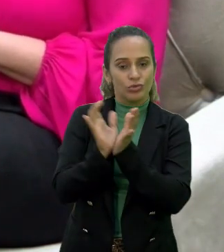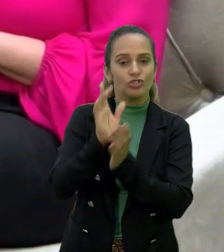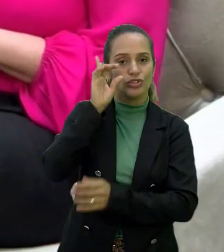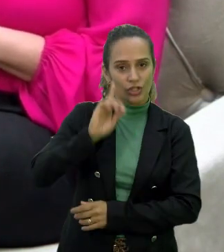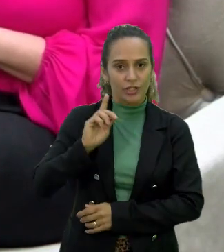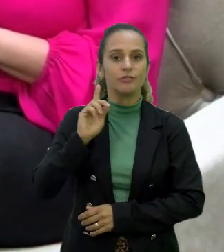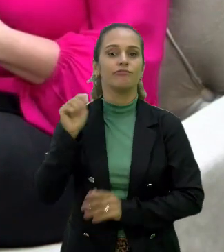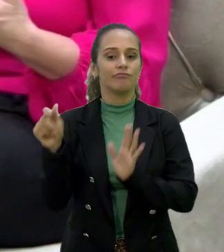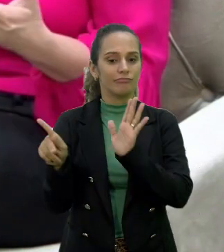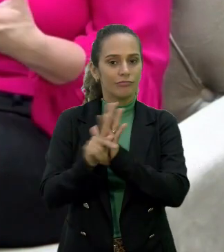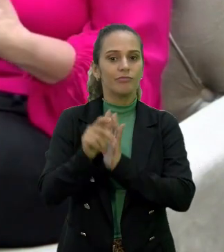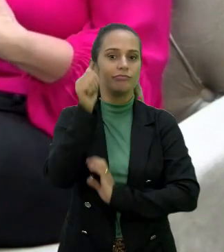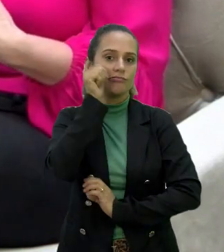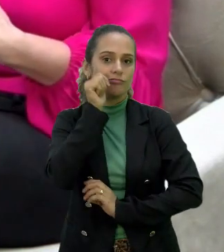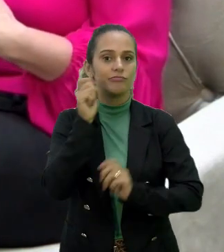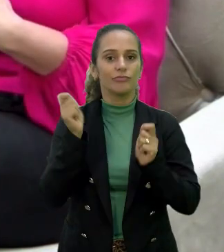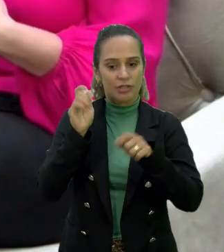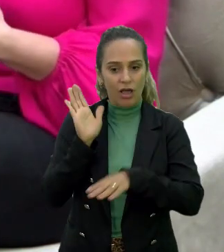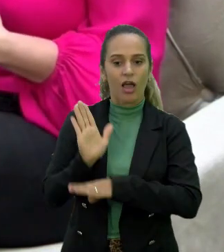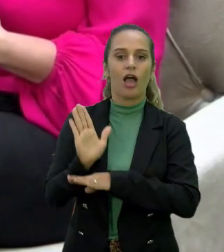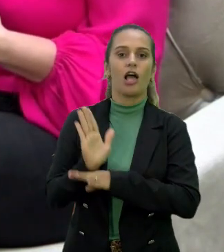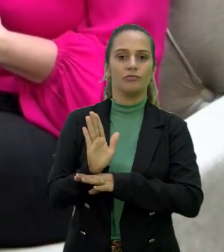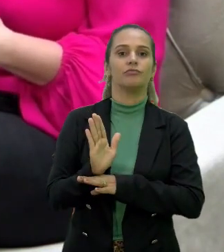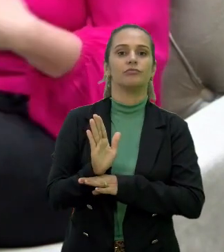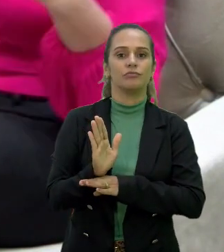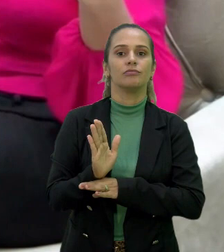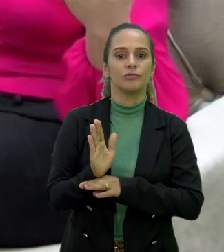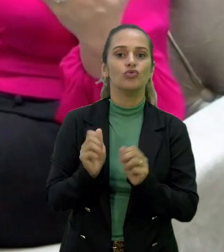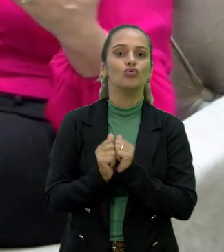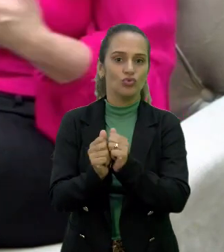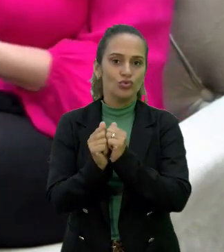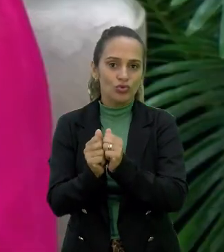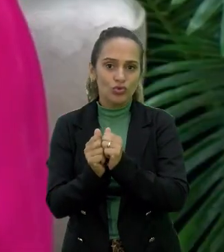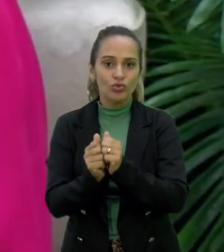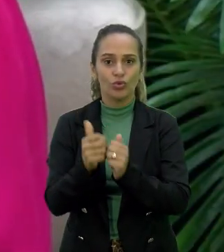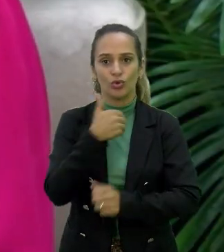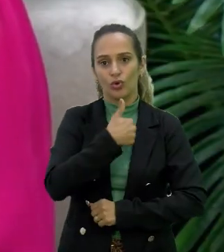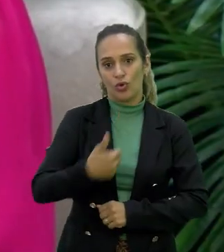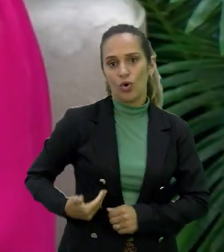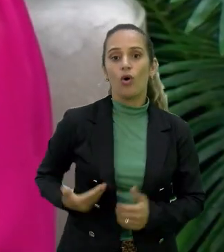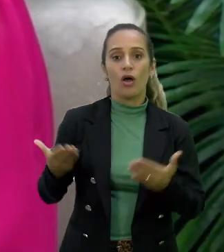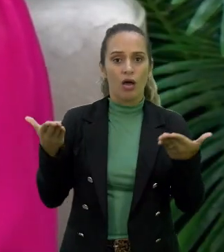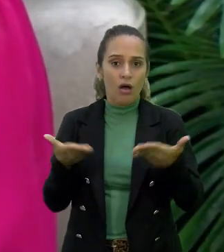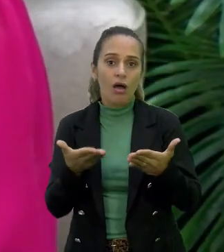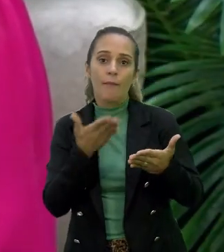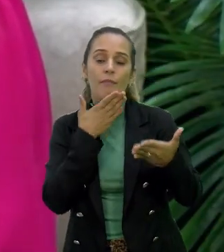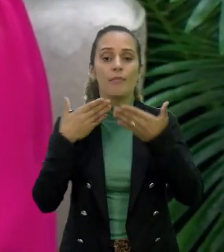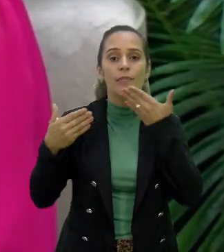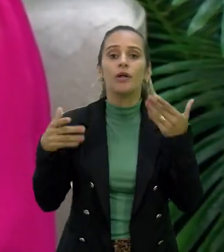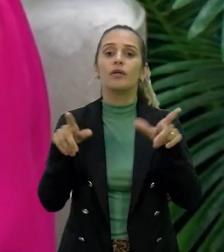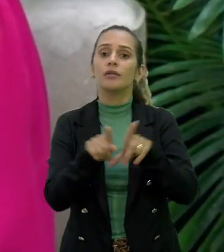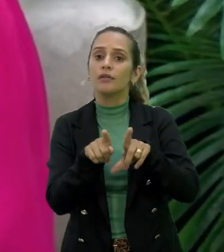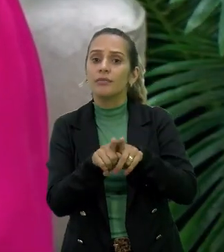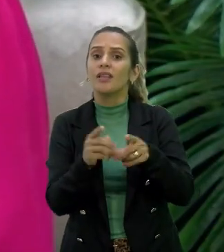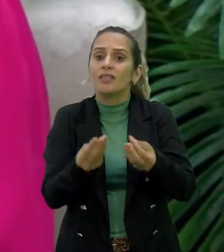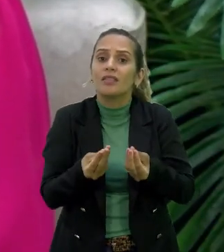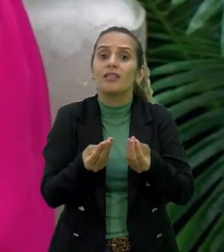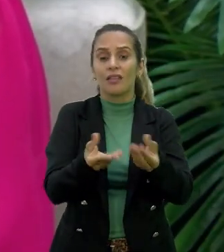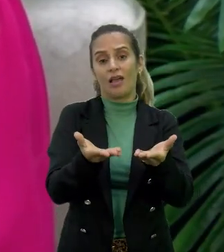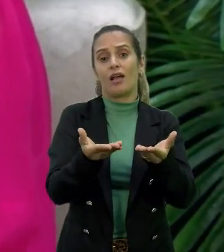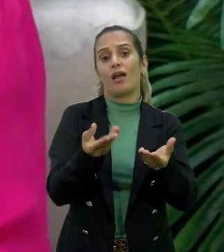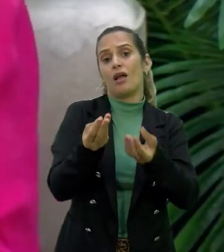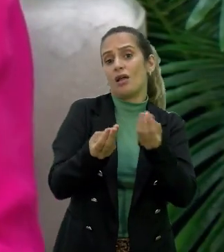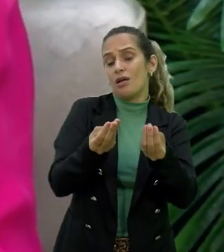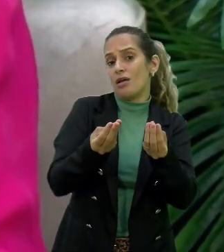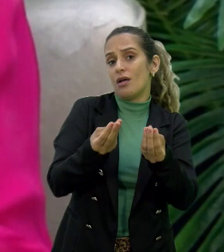de Direito da mulher para que a gente possa ajudar enquanto o parlamentar juntamente com o governo para a gente melhorar essa condição e dar